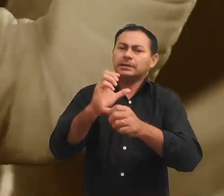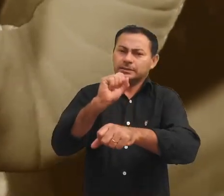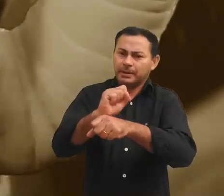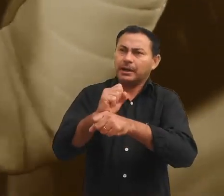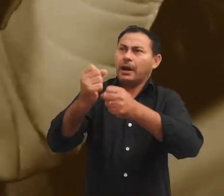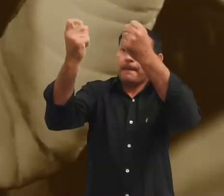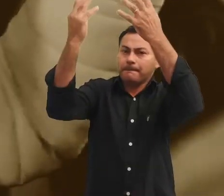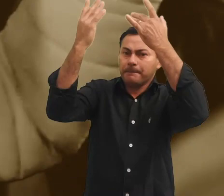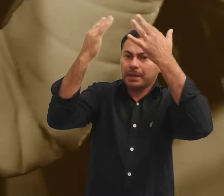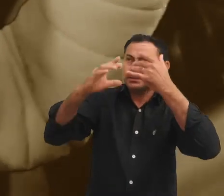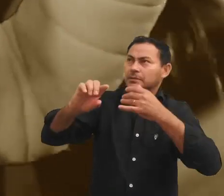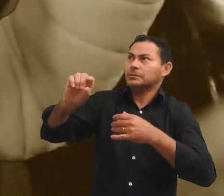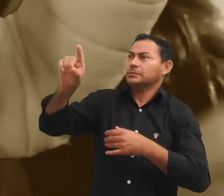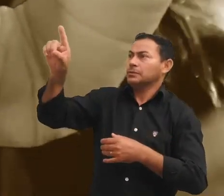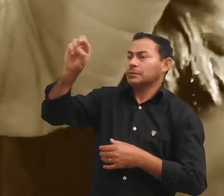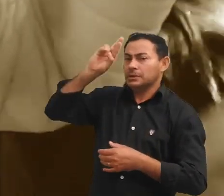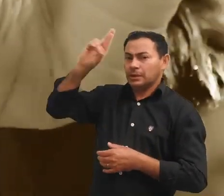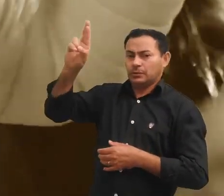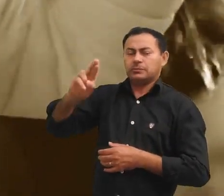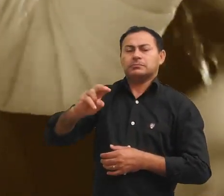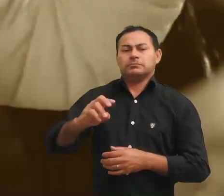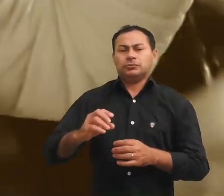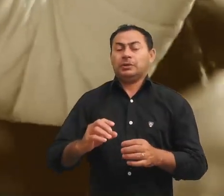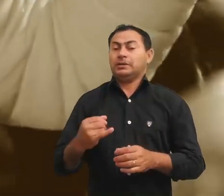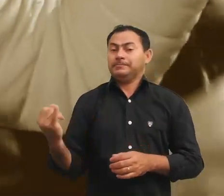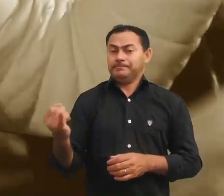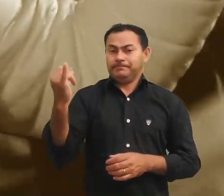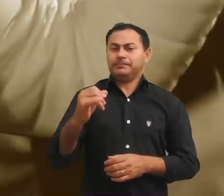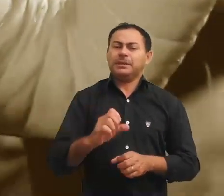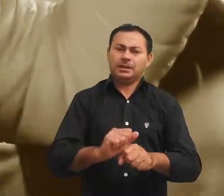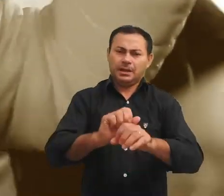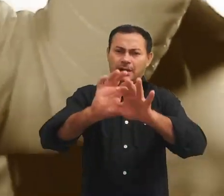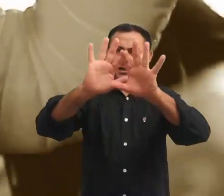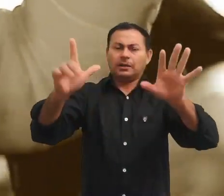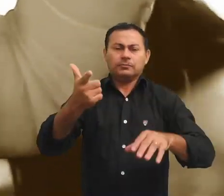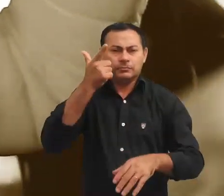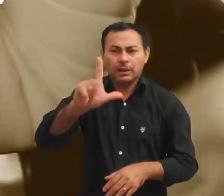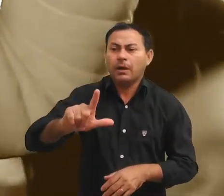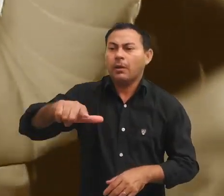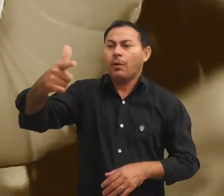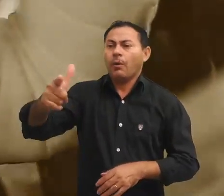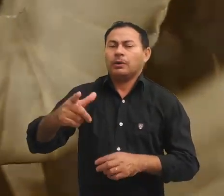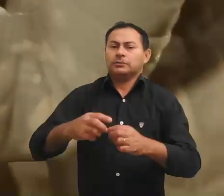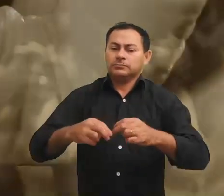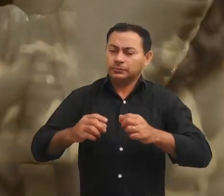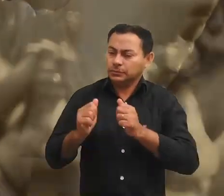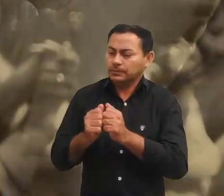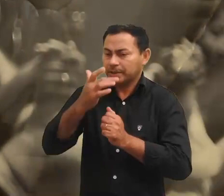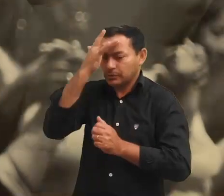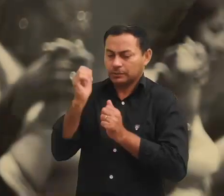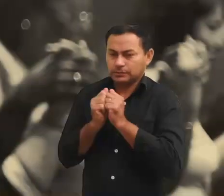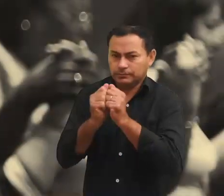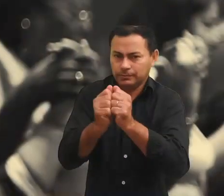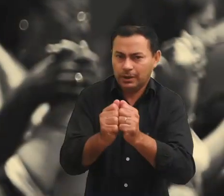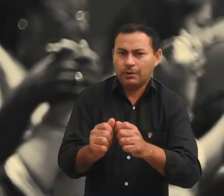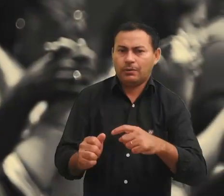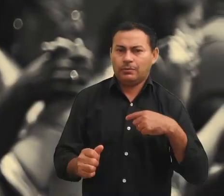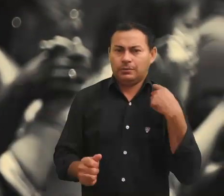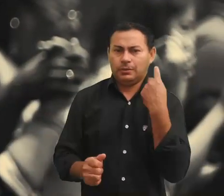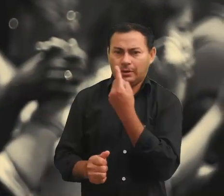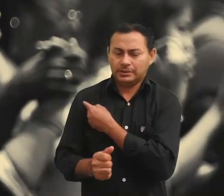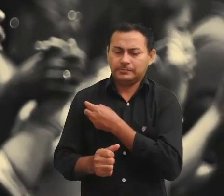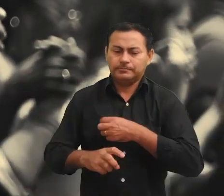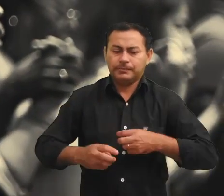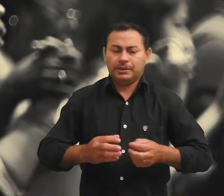bênçãos do Senhor em nossa vida serão tremendas. E sem dúvida vamos conquistar outros para caminharem